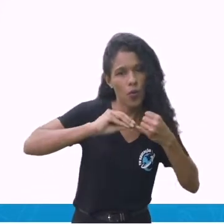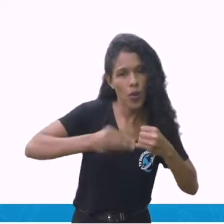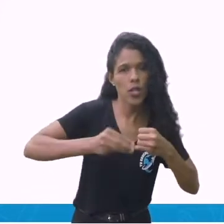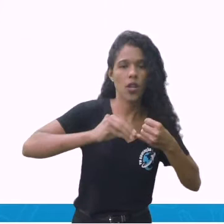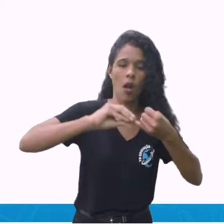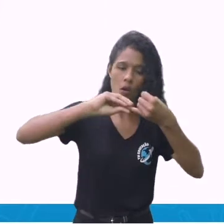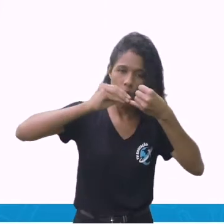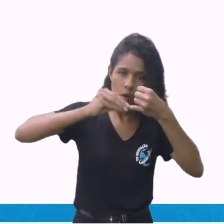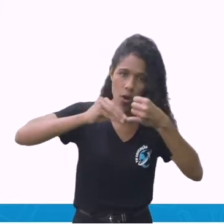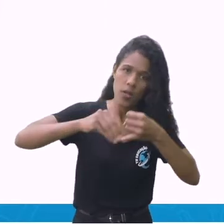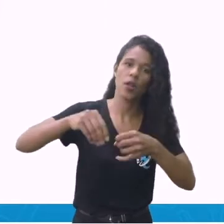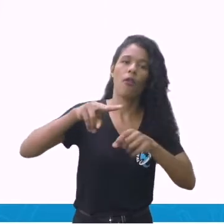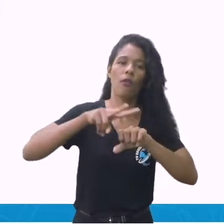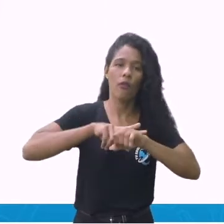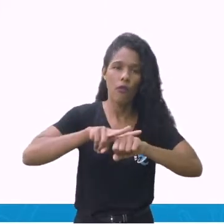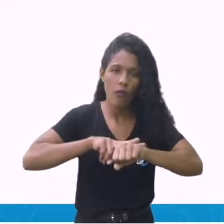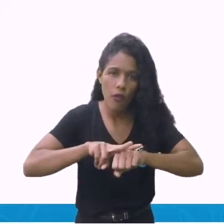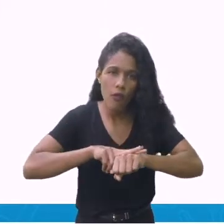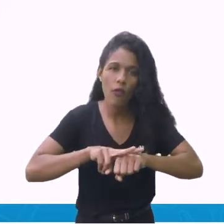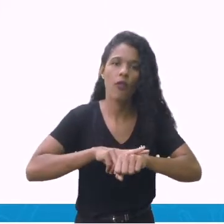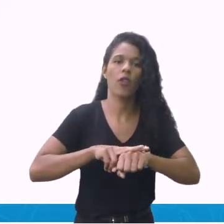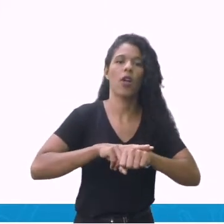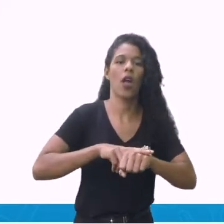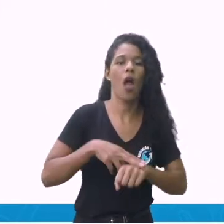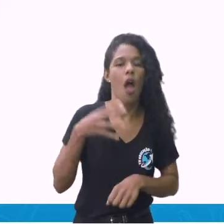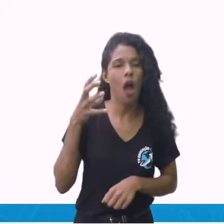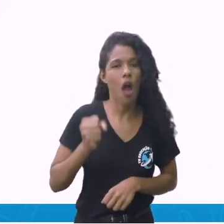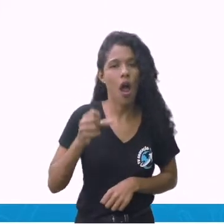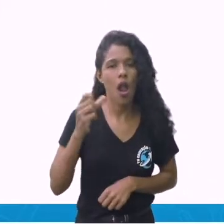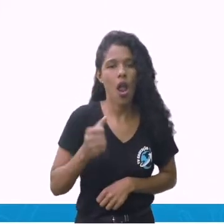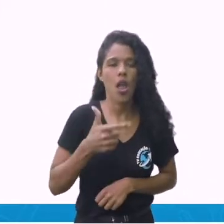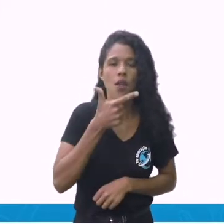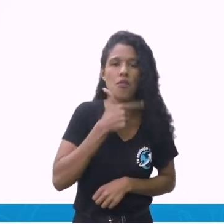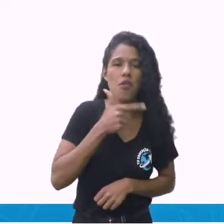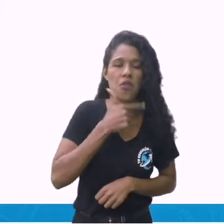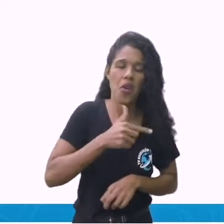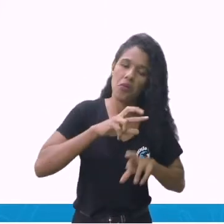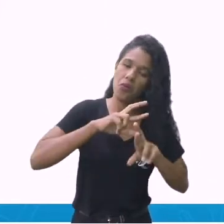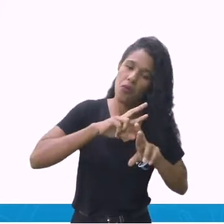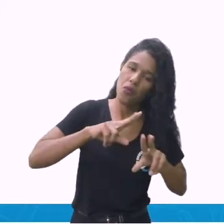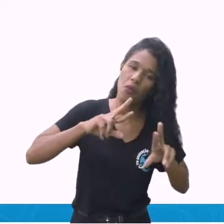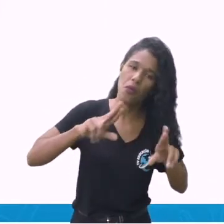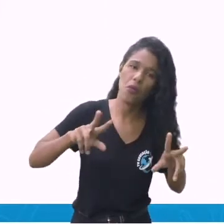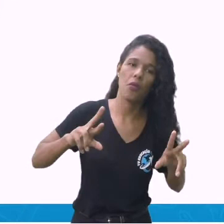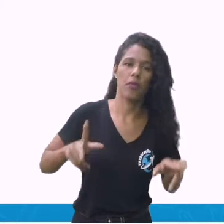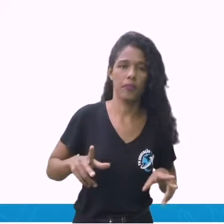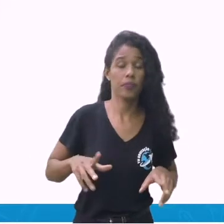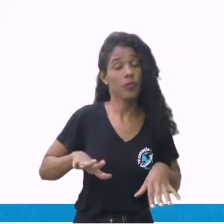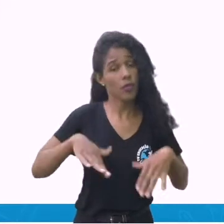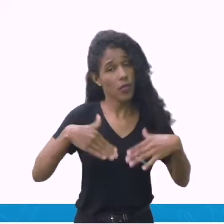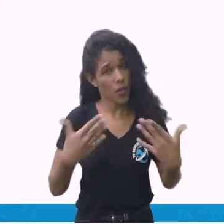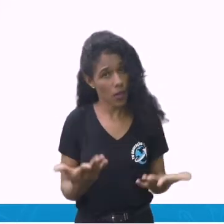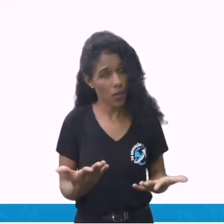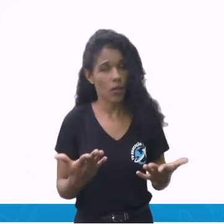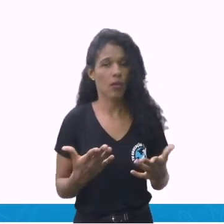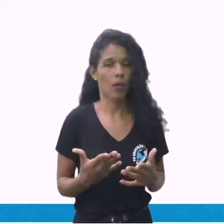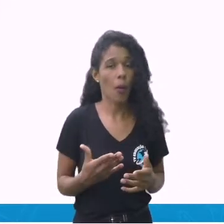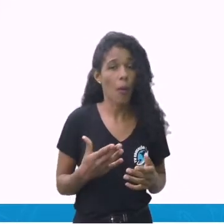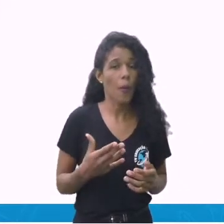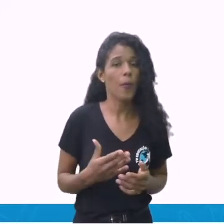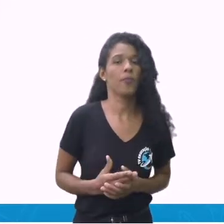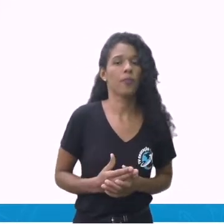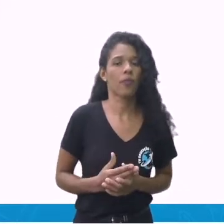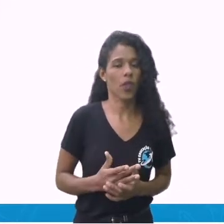ervilhas, leites, queijos e etc. Então, é possível ter uma alimentação